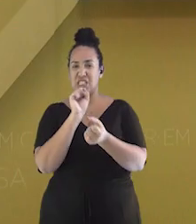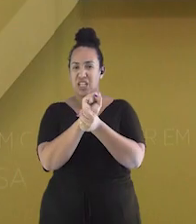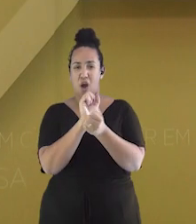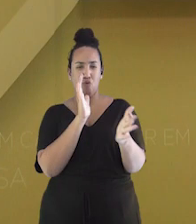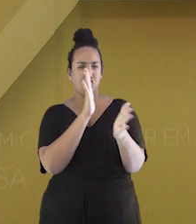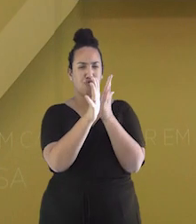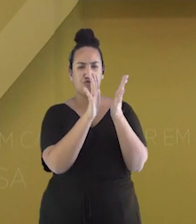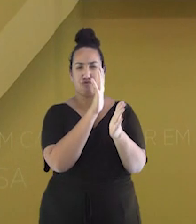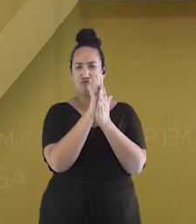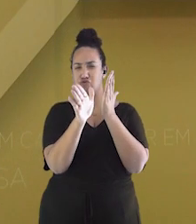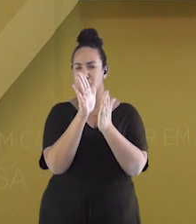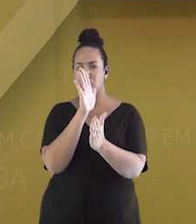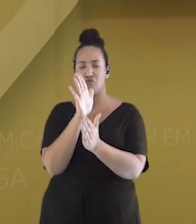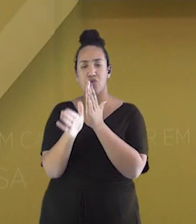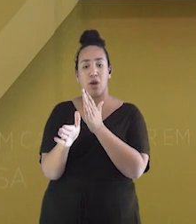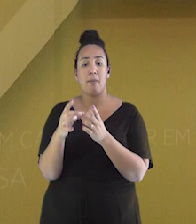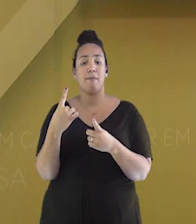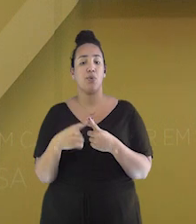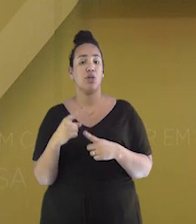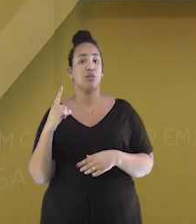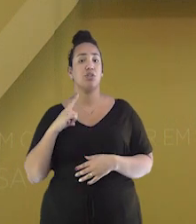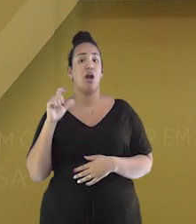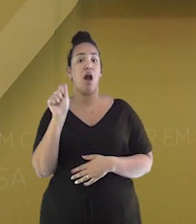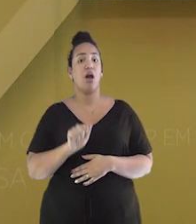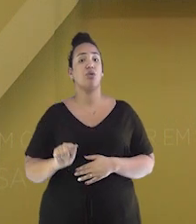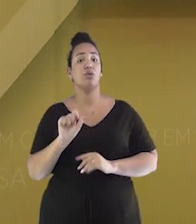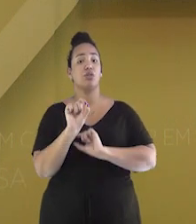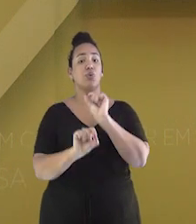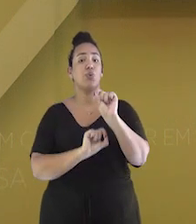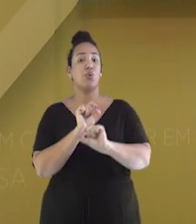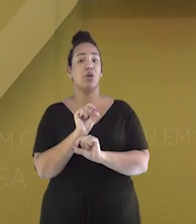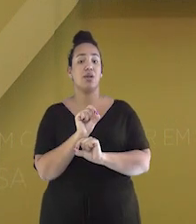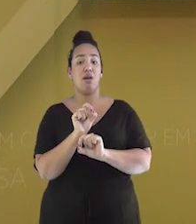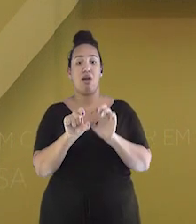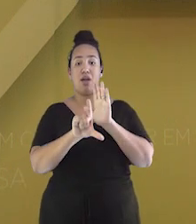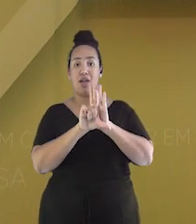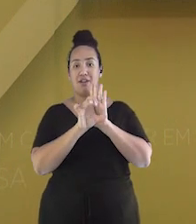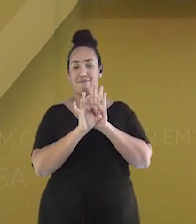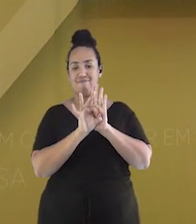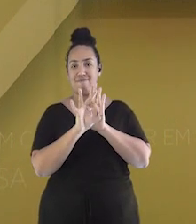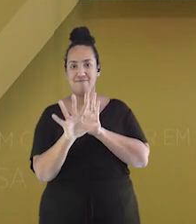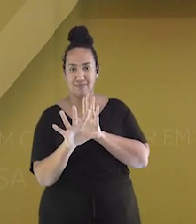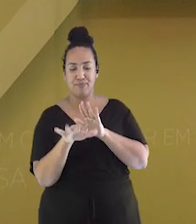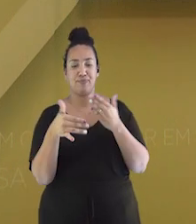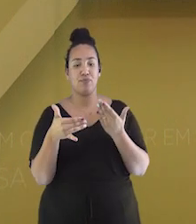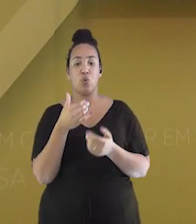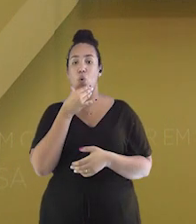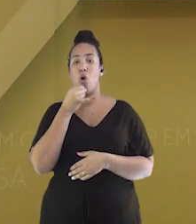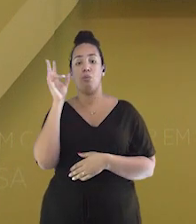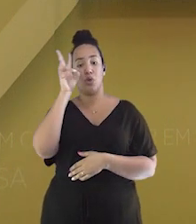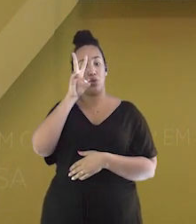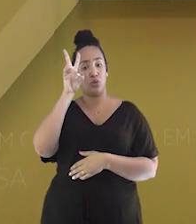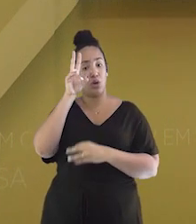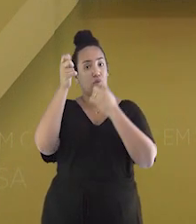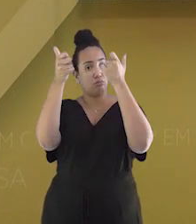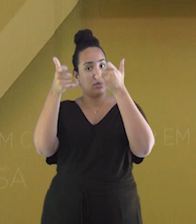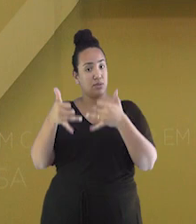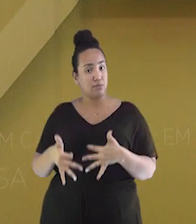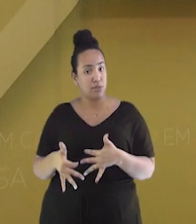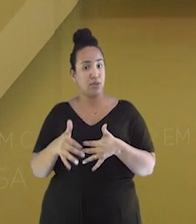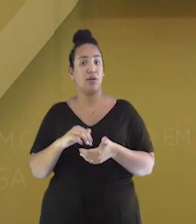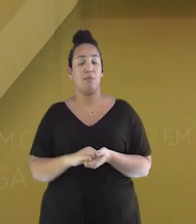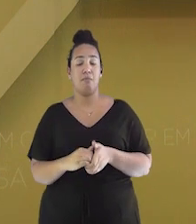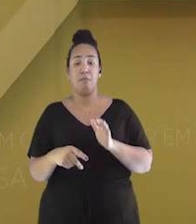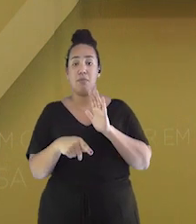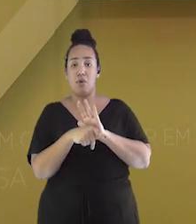escravos, bancadas por associações abolicionistas, como destaca o historiador José Murilo de Carvalho, em seu